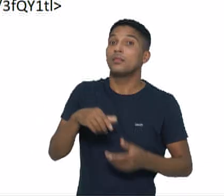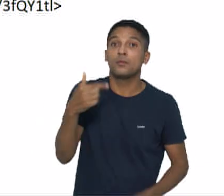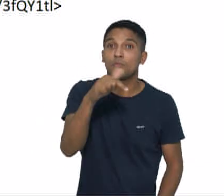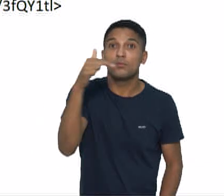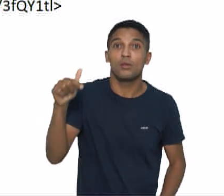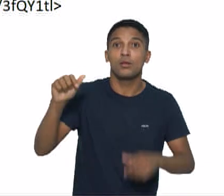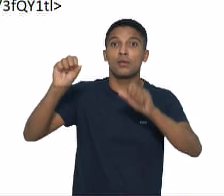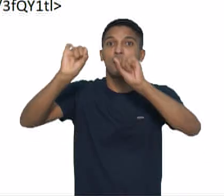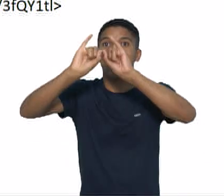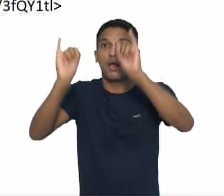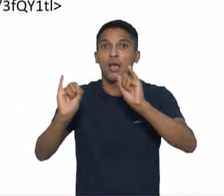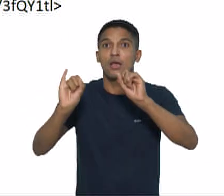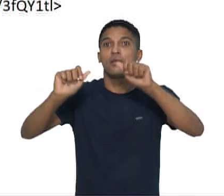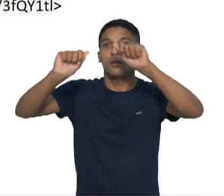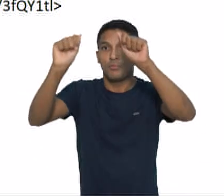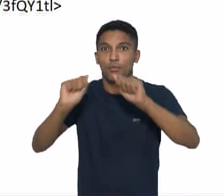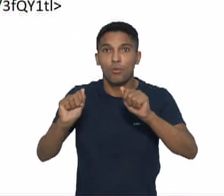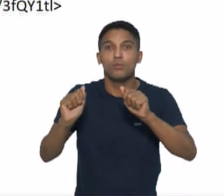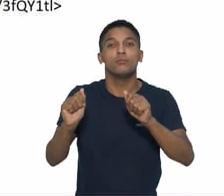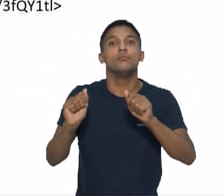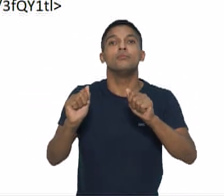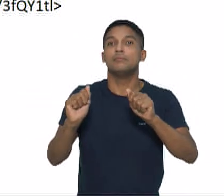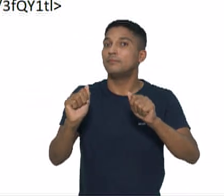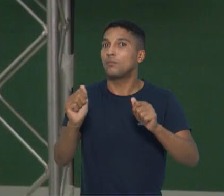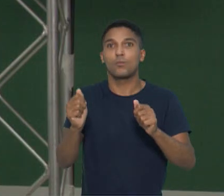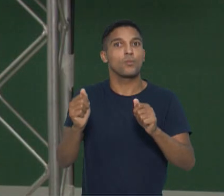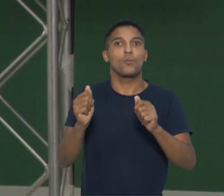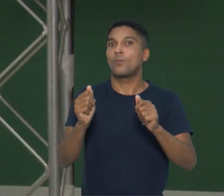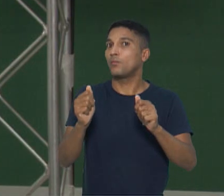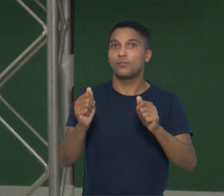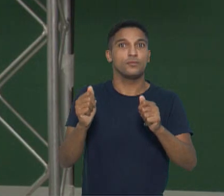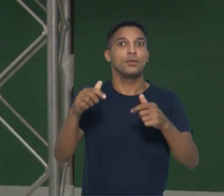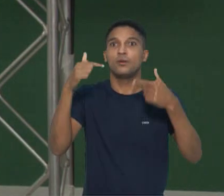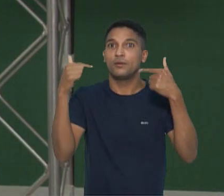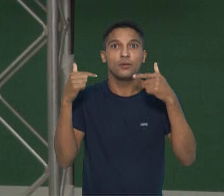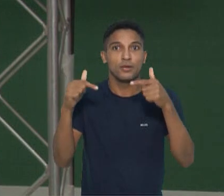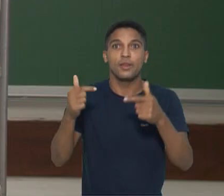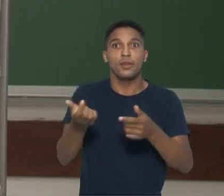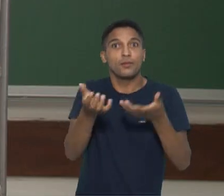com a Igreja Católica no século XVI. Então, olha só,